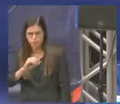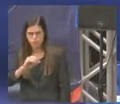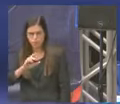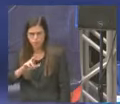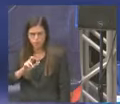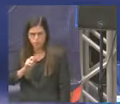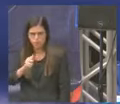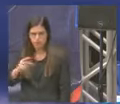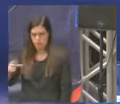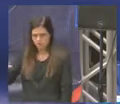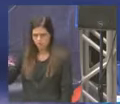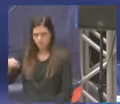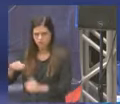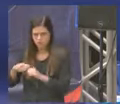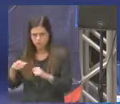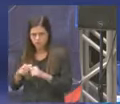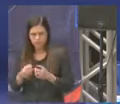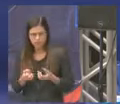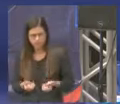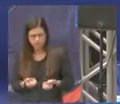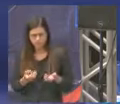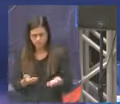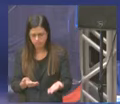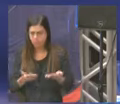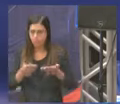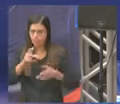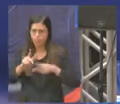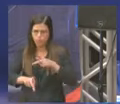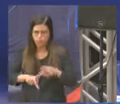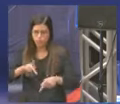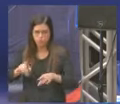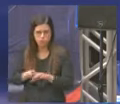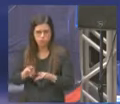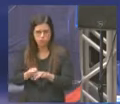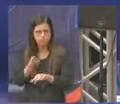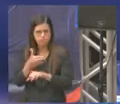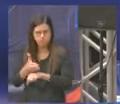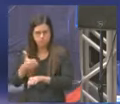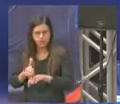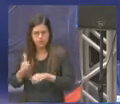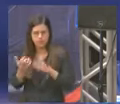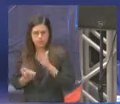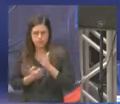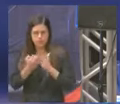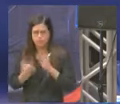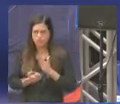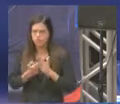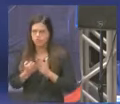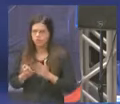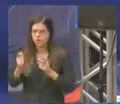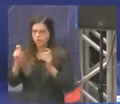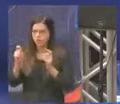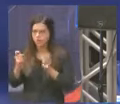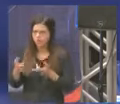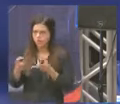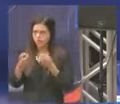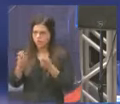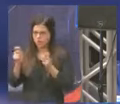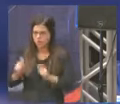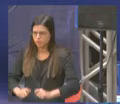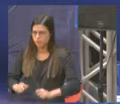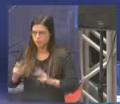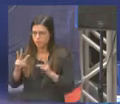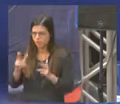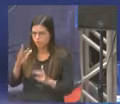até a população, né? Levar isso até o público, né? Passa por práticas empresariais que enxerguem a possibilidade, como a FEComércio, né,